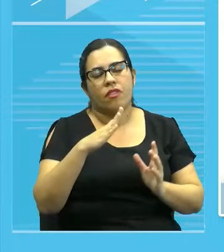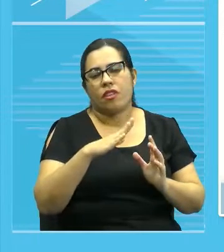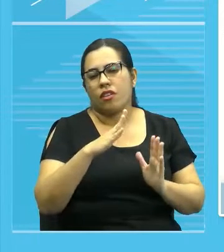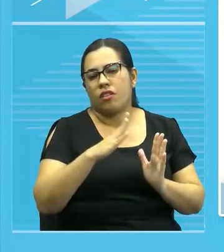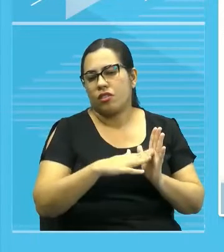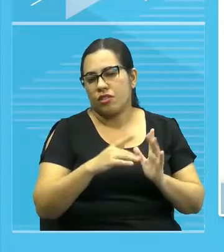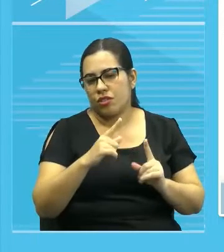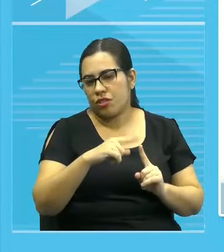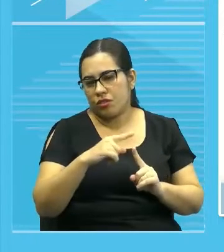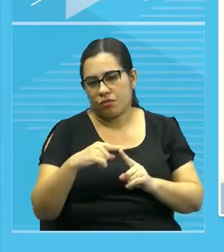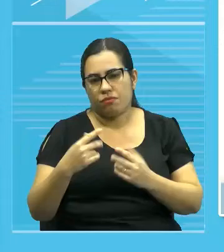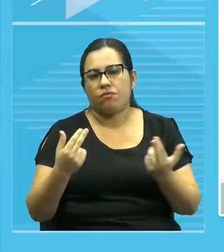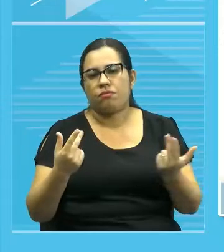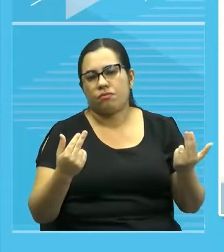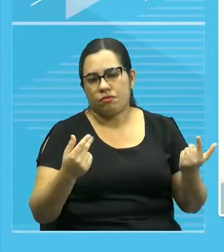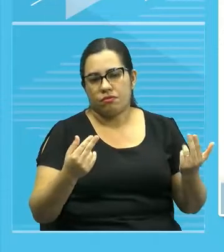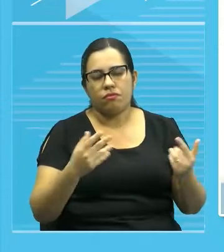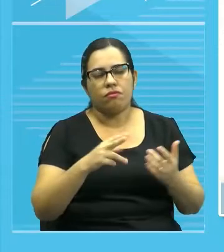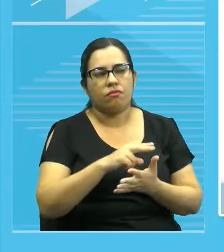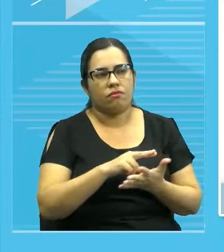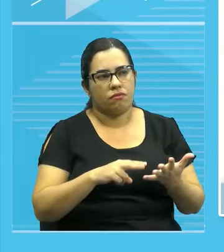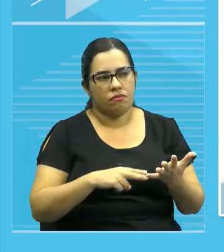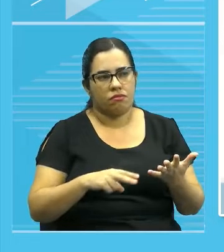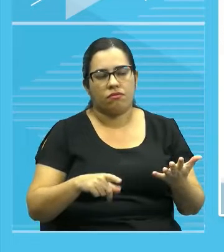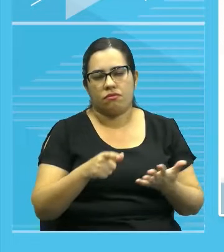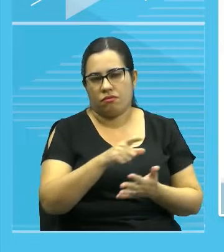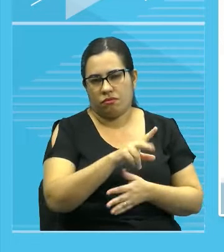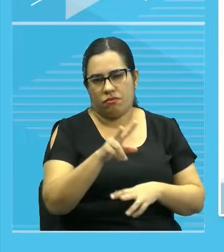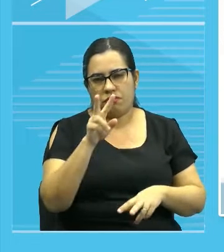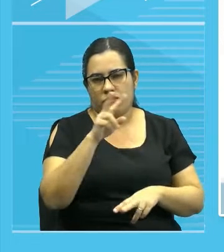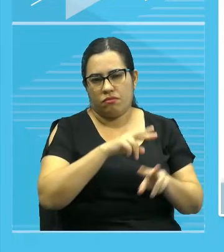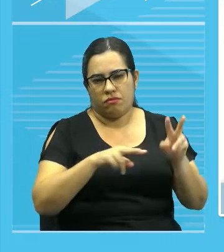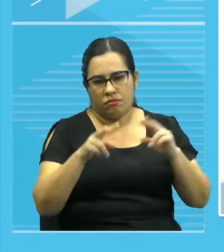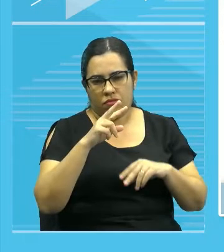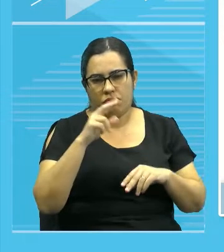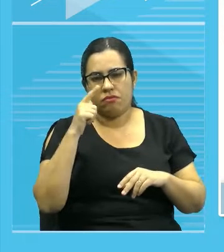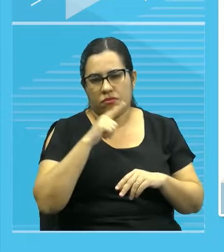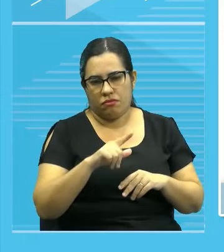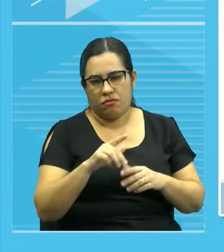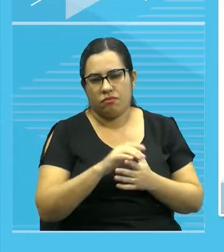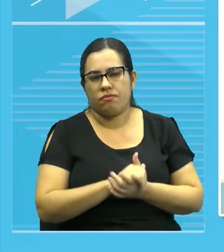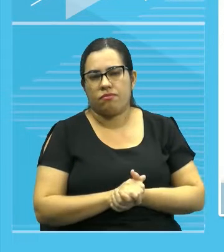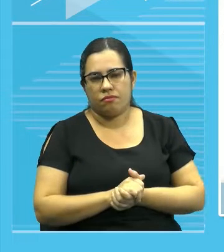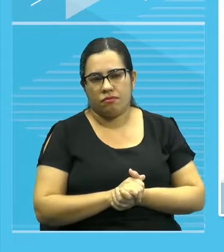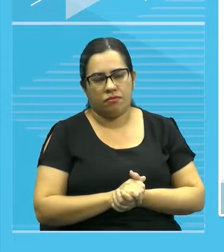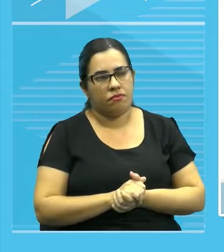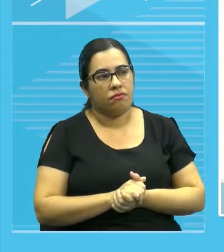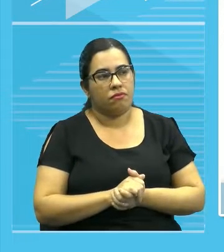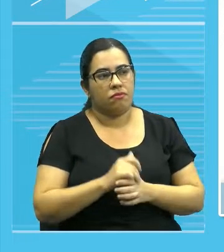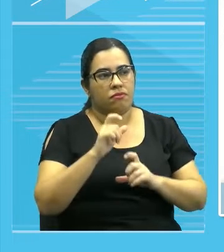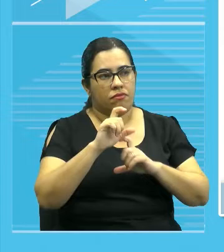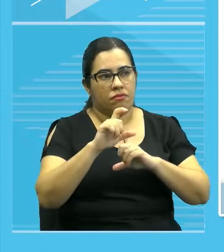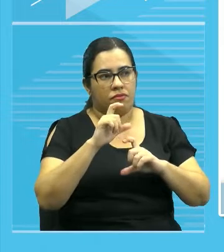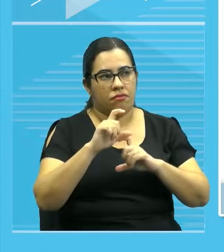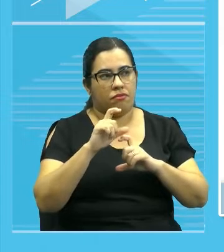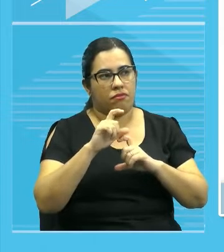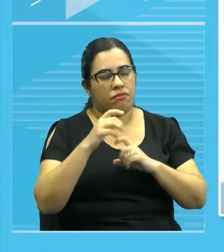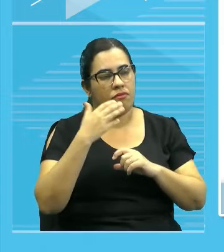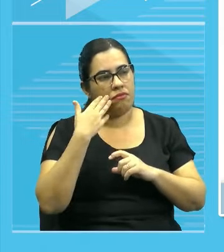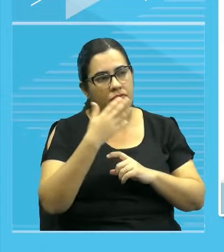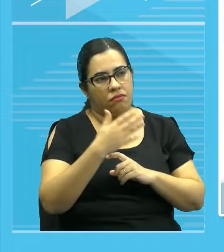vocês vão ver quando começarem a ler mas vamos ler a charge né o